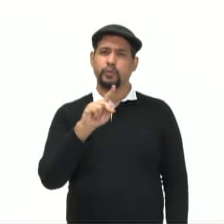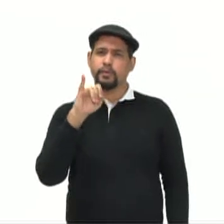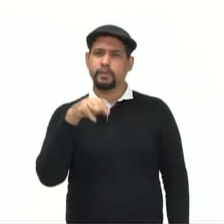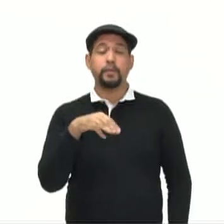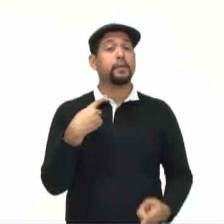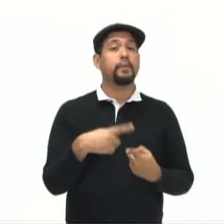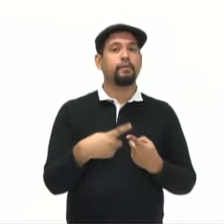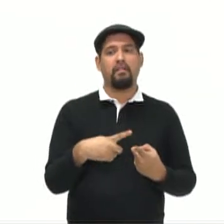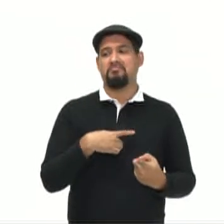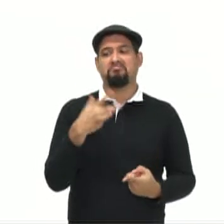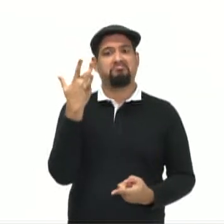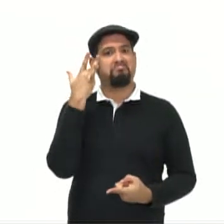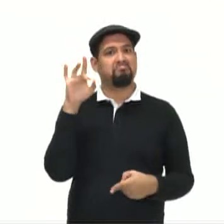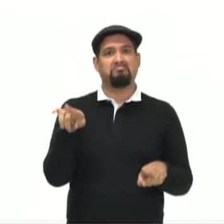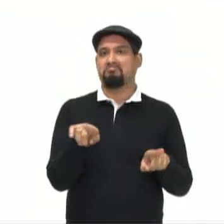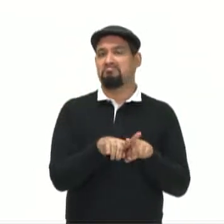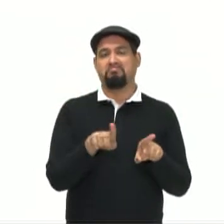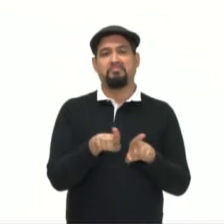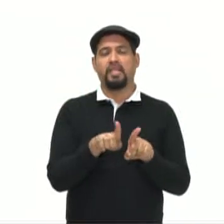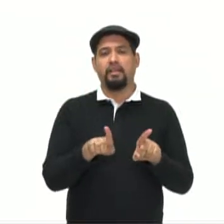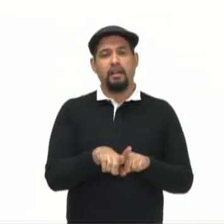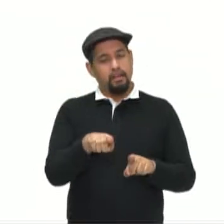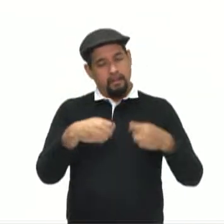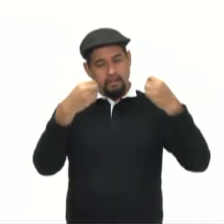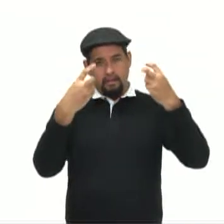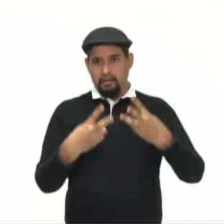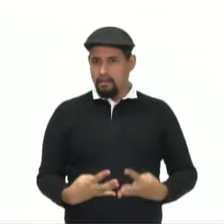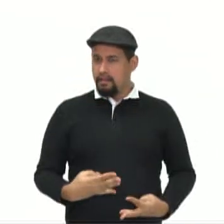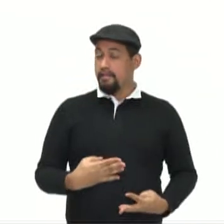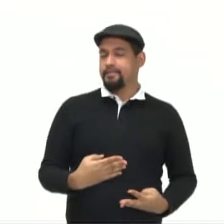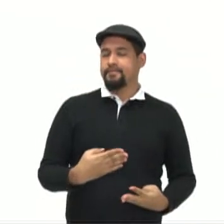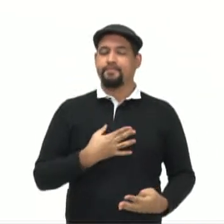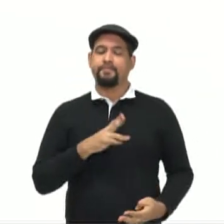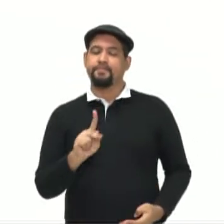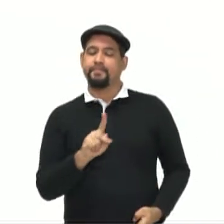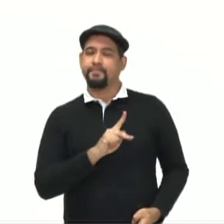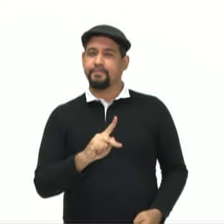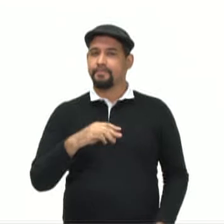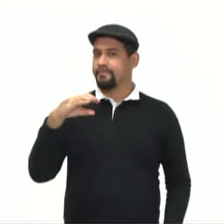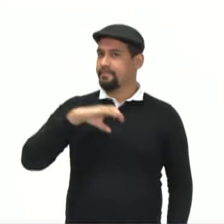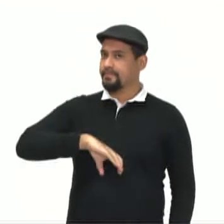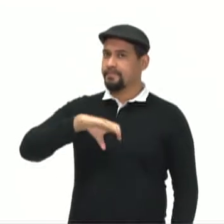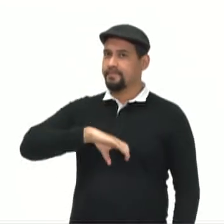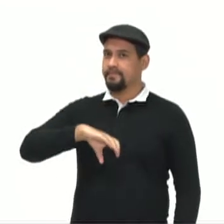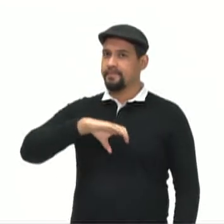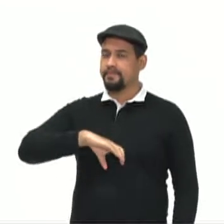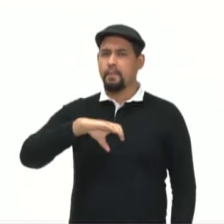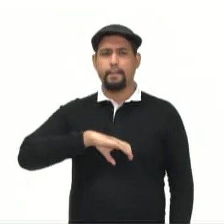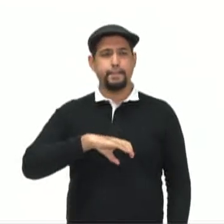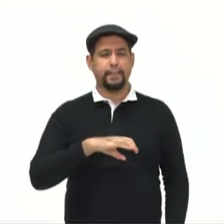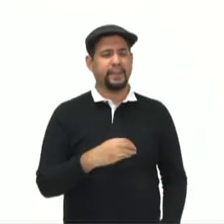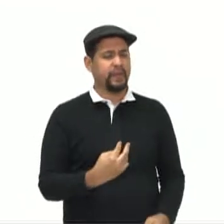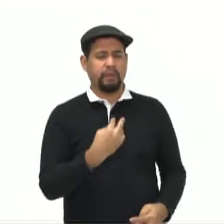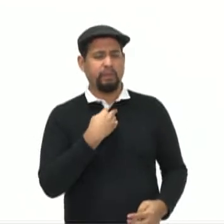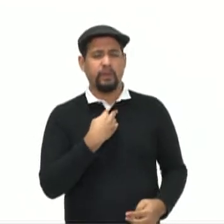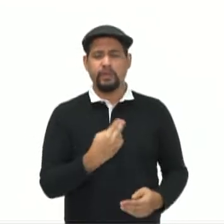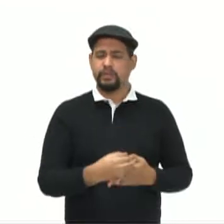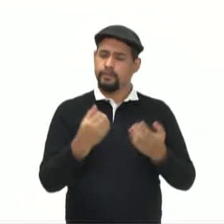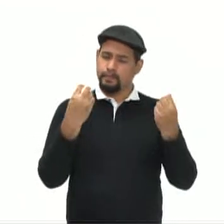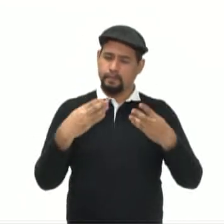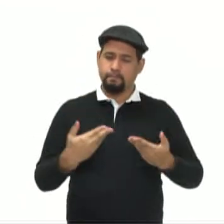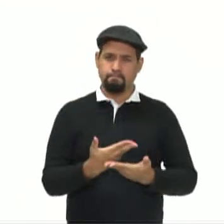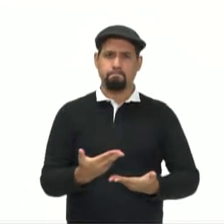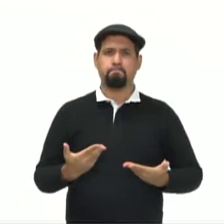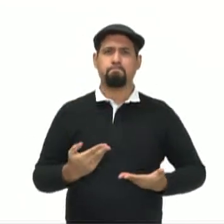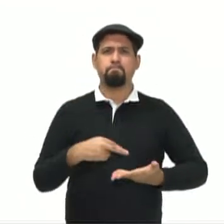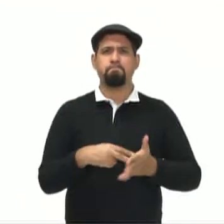que eu também não sei. Você dirá, meu caro professor de português, que eu não deveria confessar isso, que